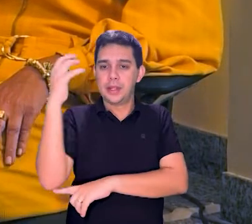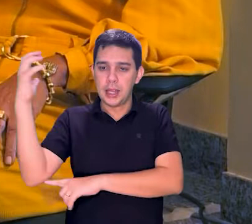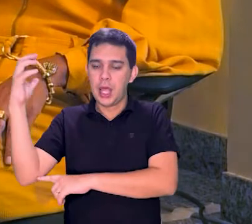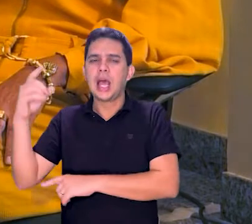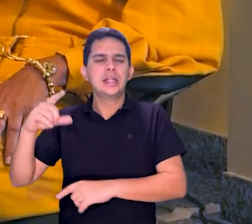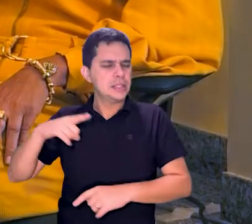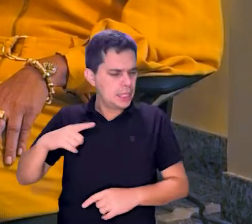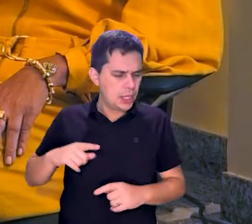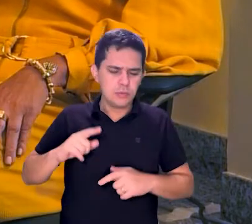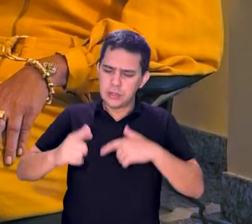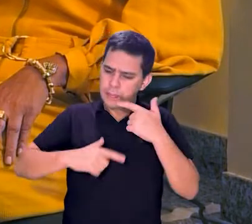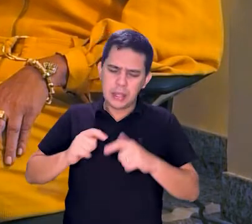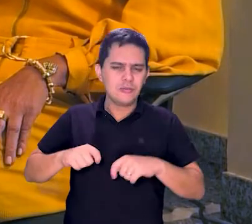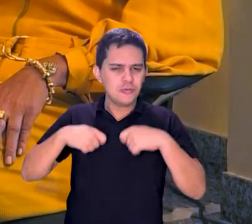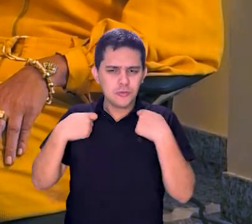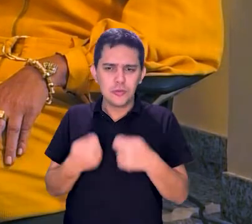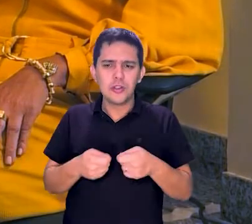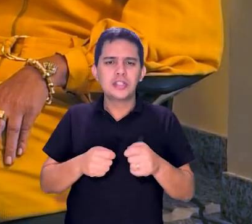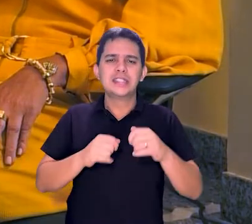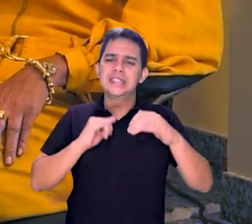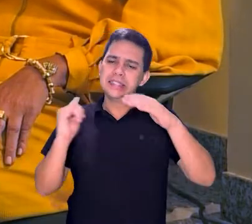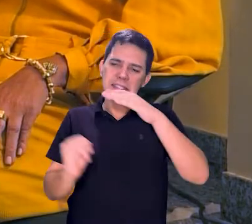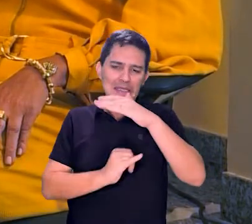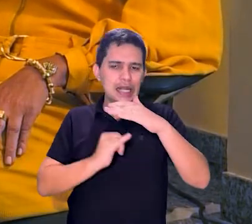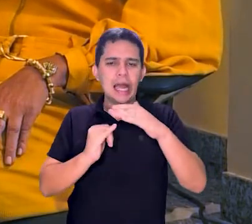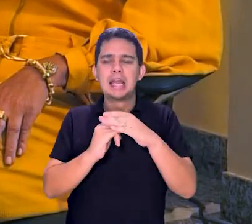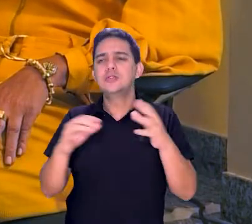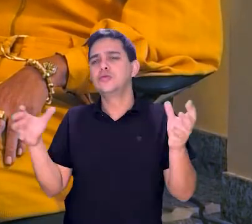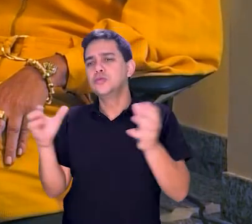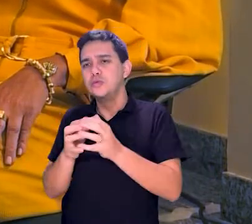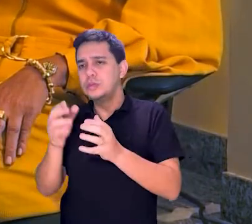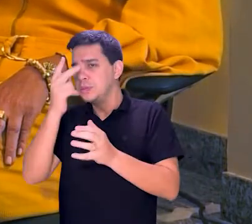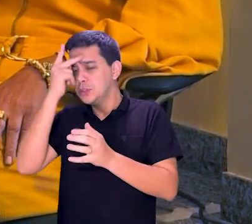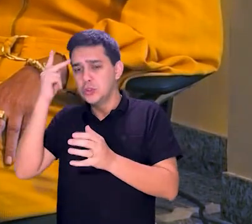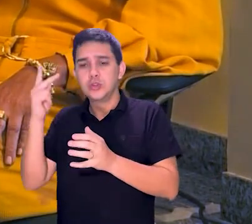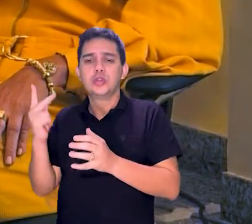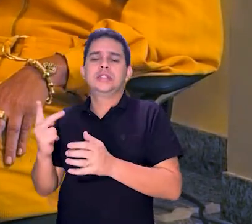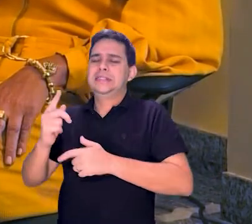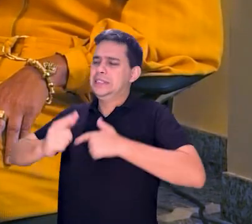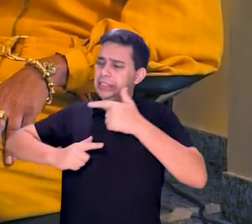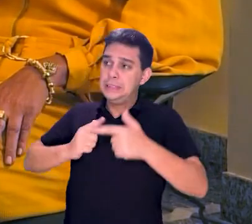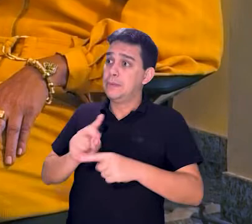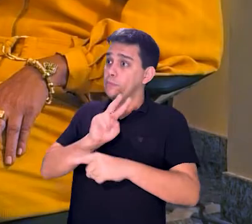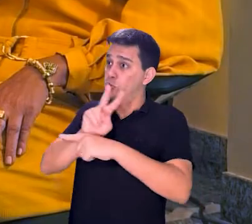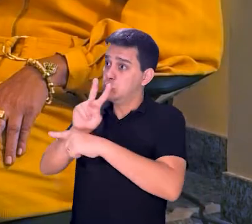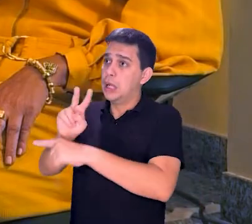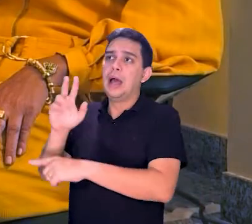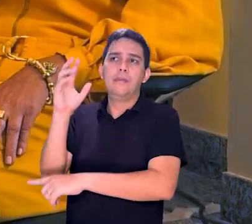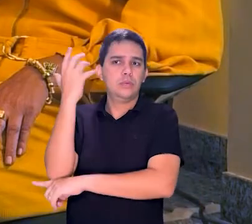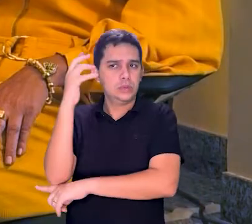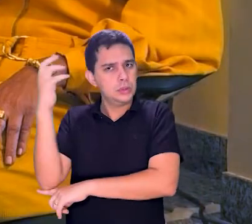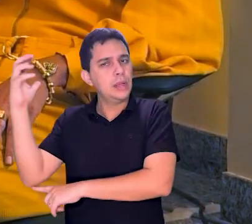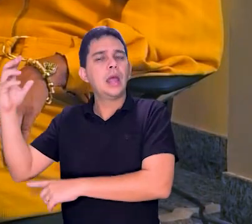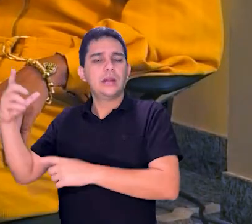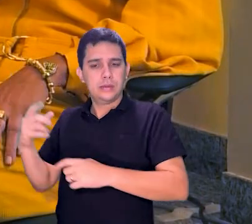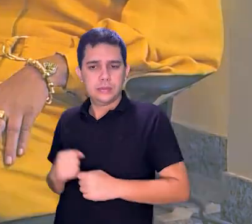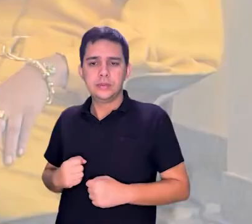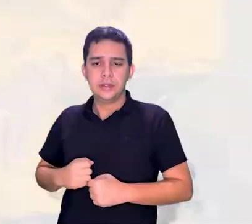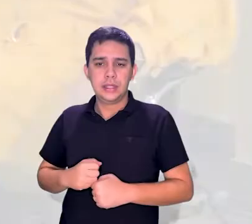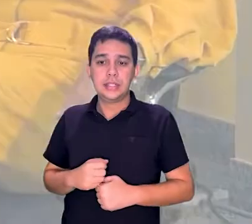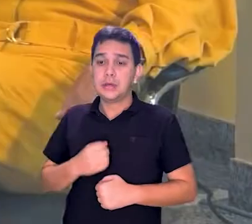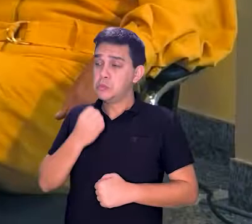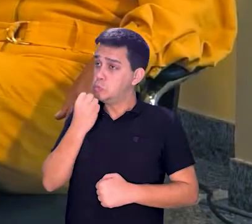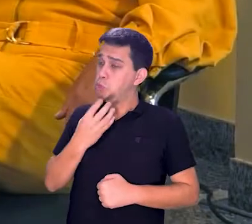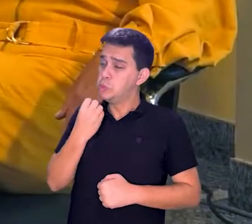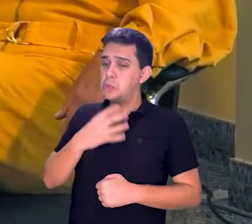engajamento muito grande das entidades, da sociedade civil organizada, e isso acaba sendo de grande